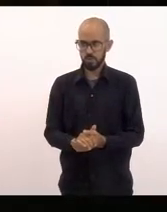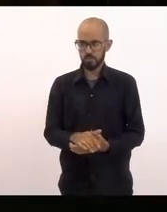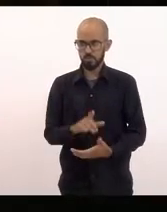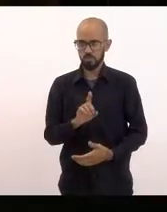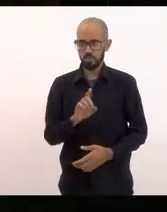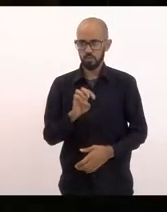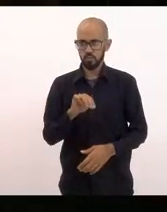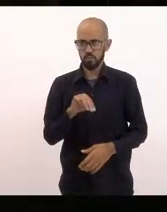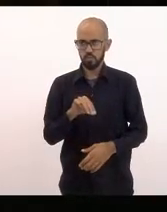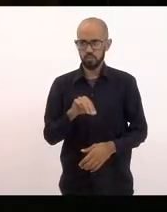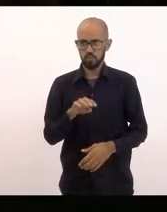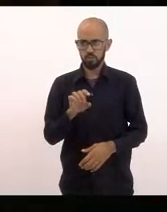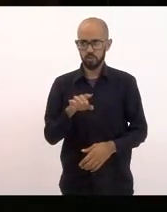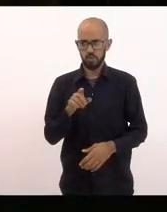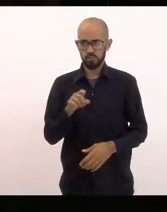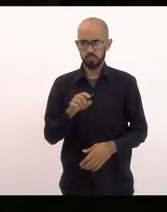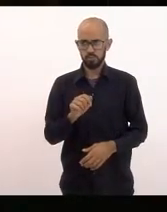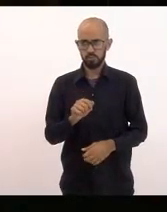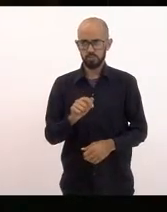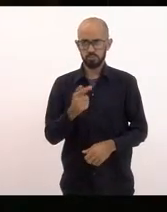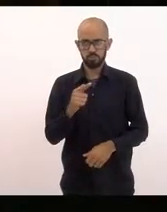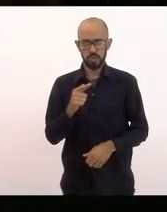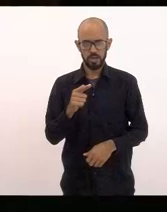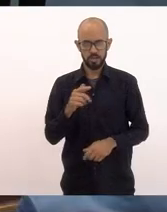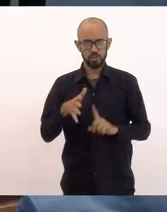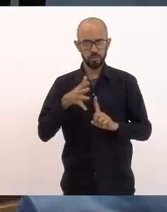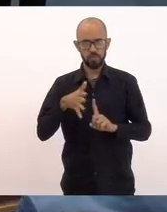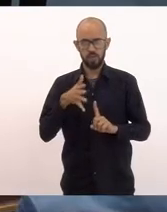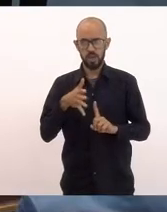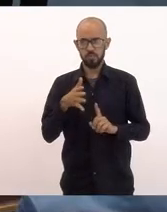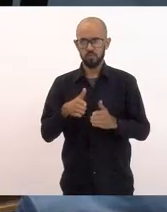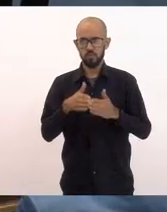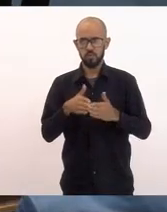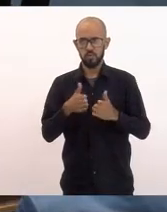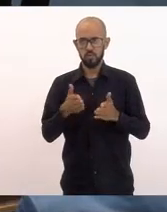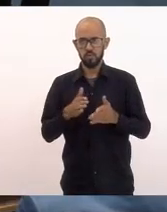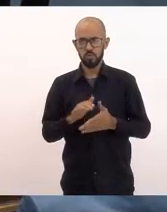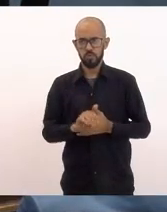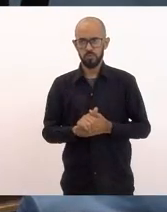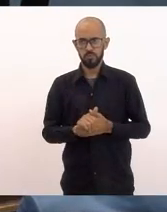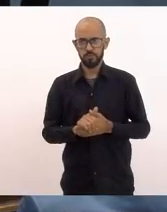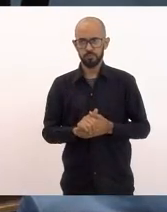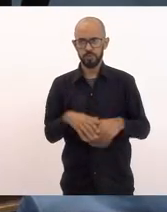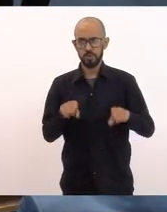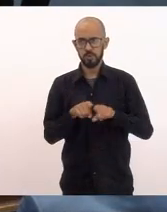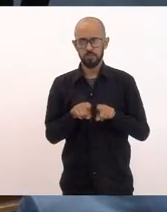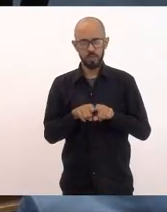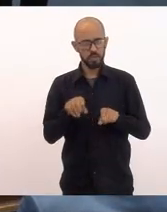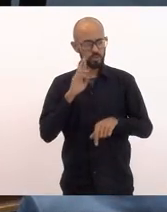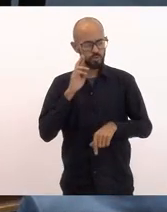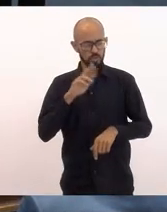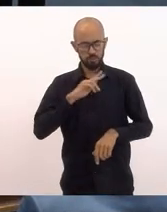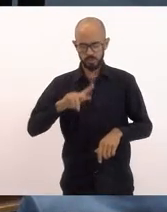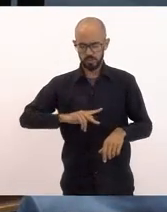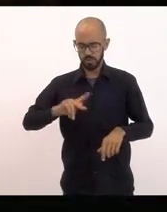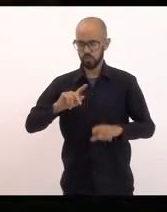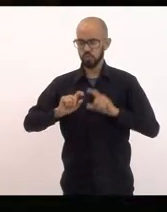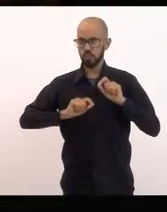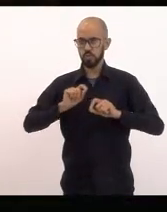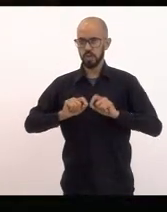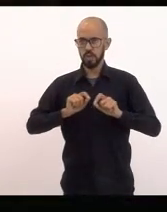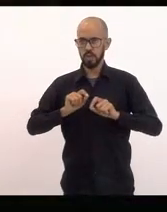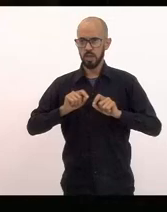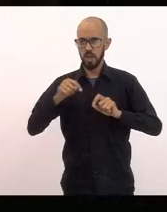eu só queria que me garantissem a fala, senhor presidente. E além disso, senhor presidente, esta